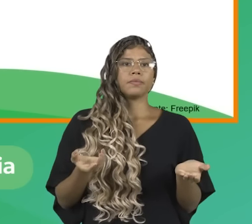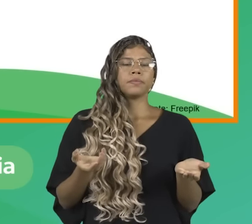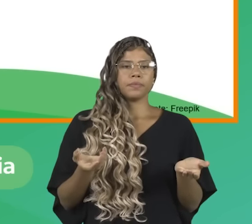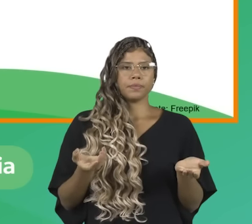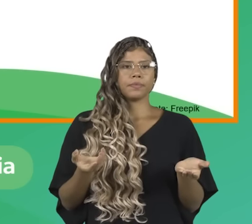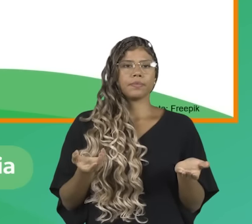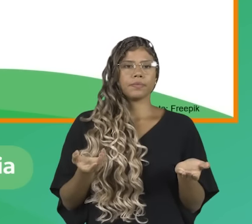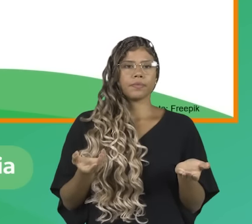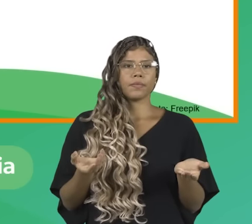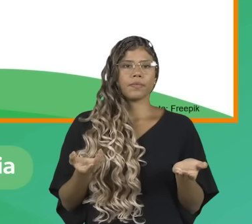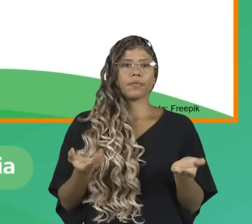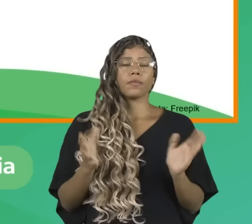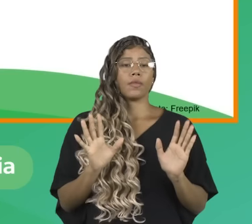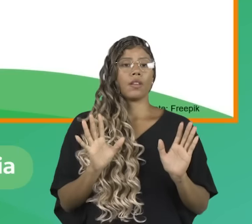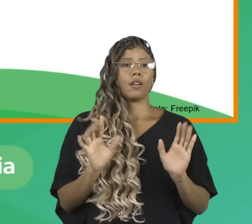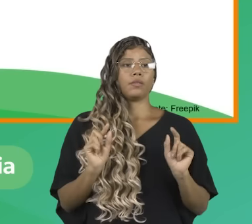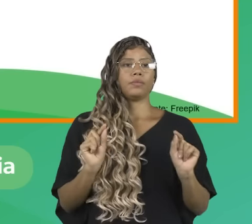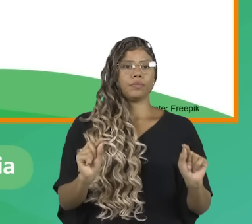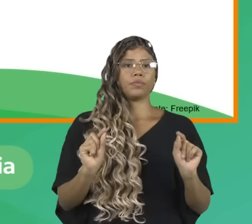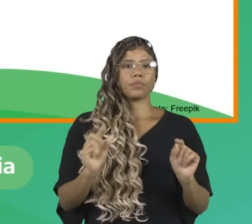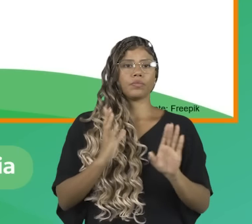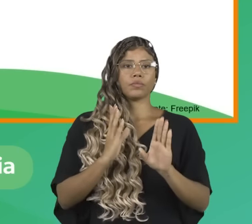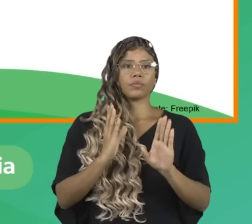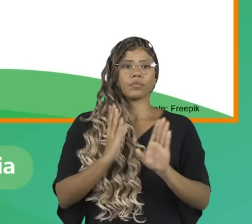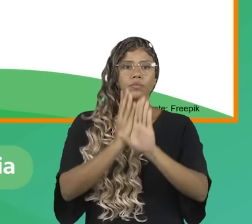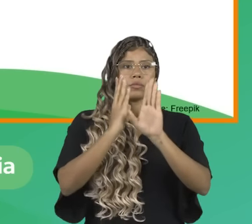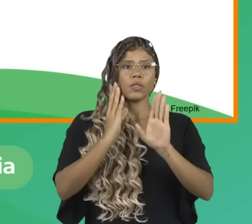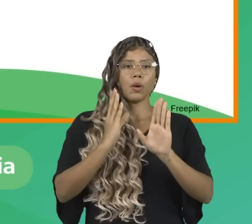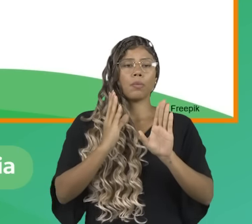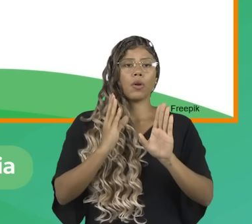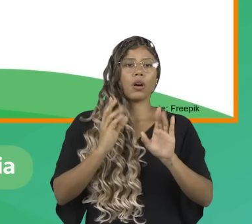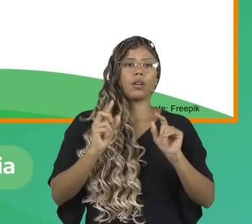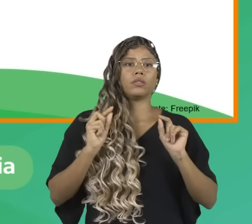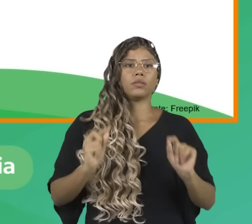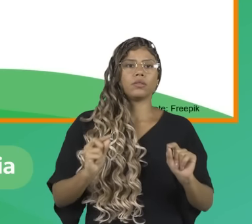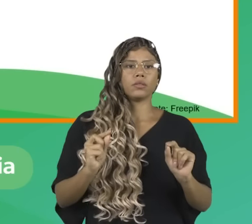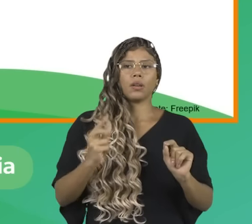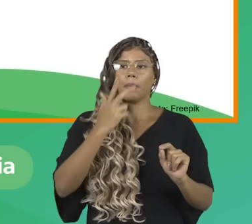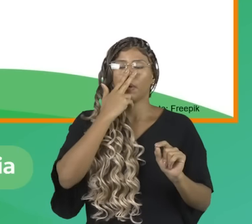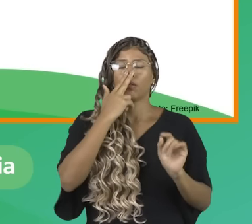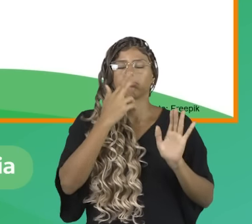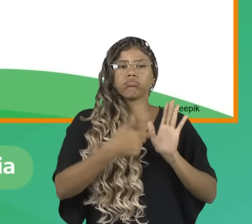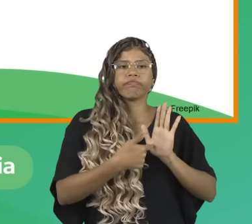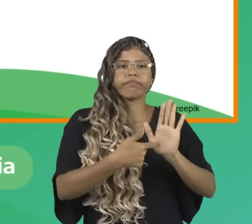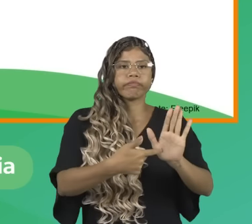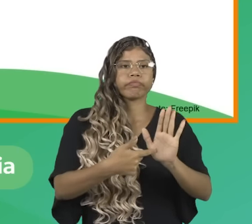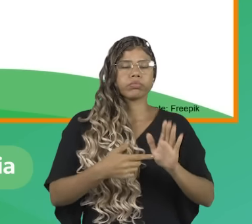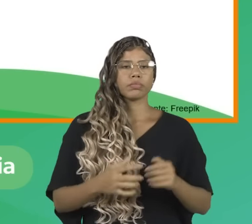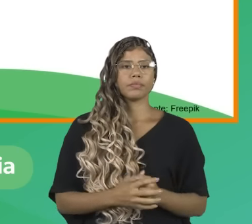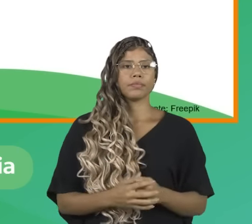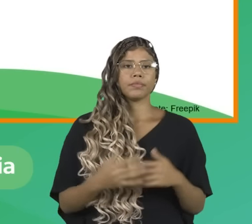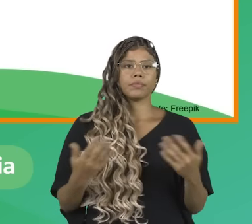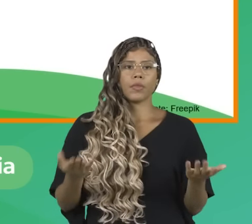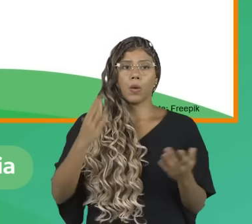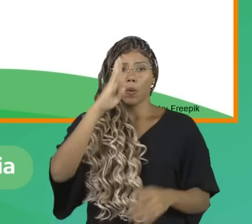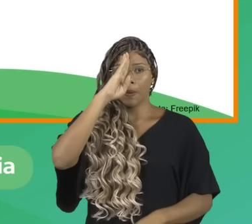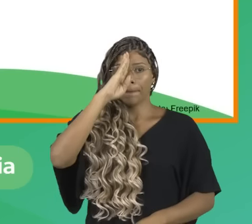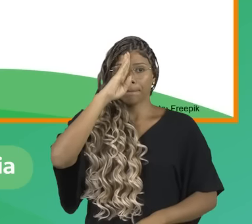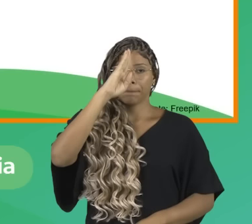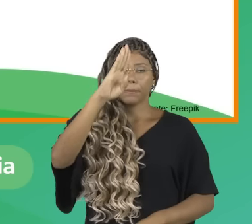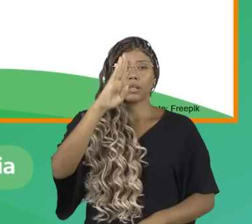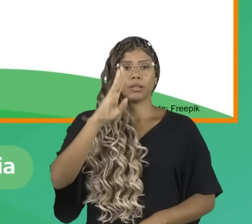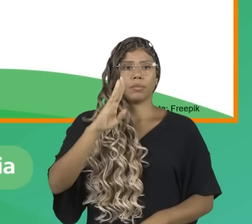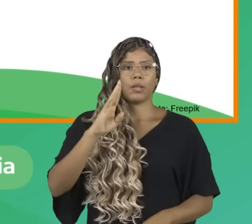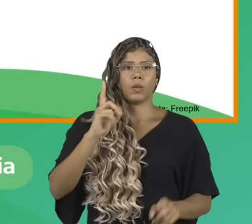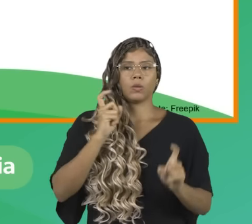é, por causa disso, a obsolescência se tornou descarada. O grande ponto disso é que nós temos agora produtos feitos para quebrar